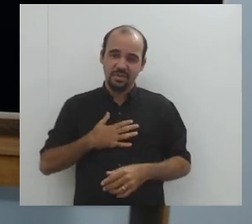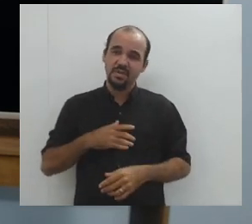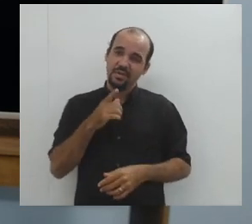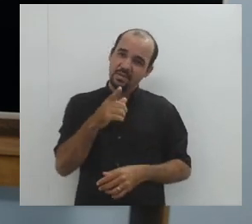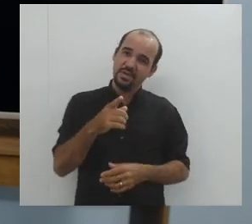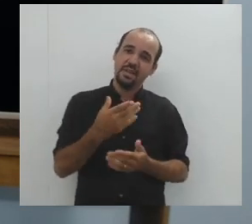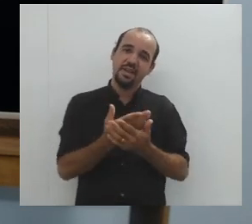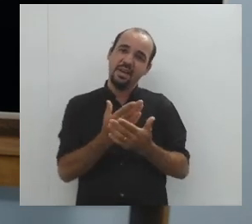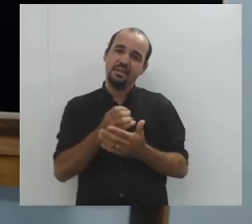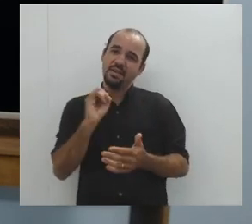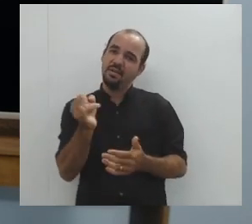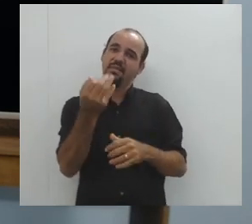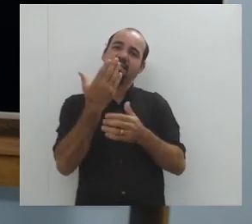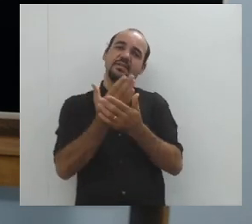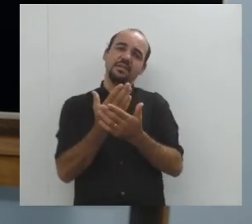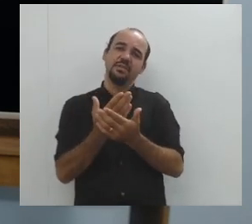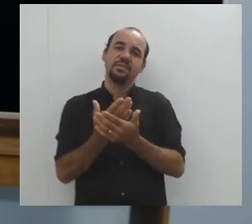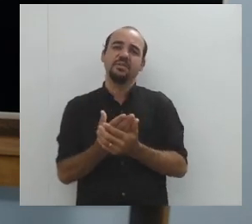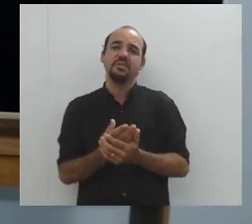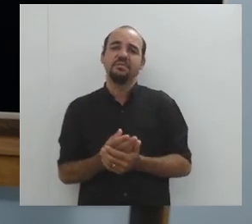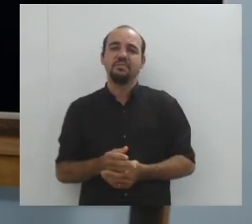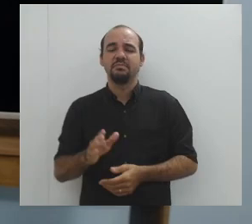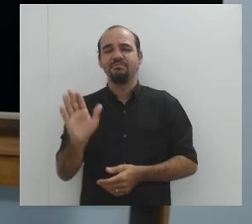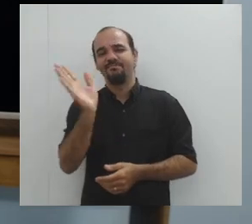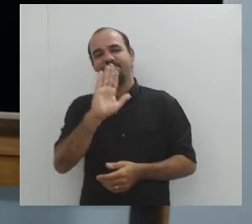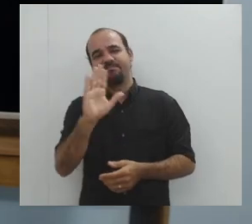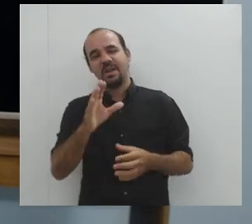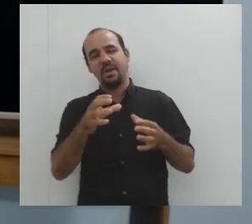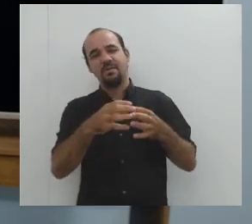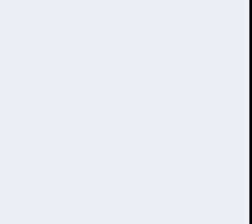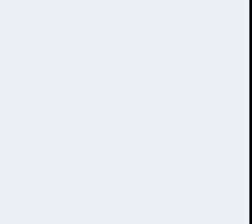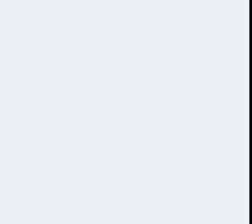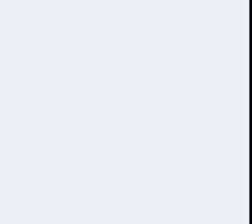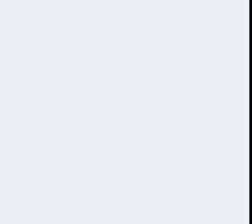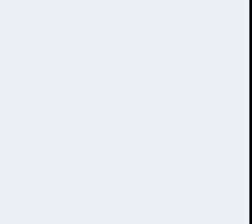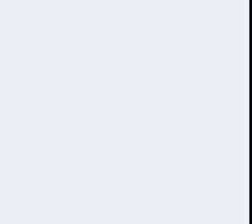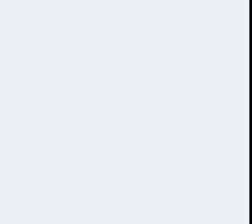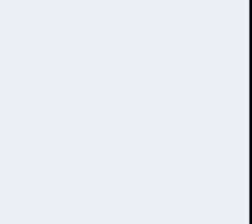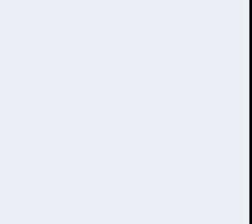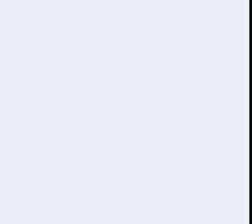que tenham gostado. Aproveitem e estudem. Eja, estamos juntos.